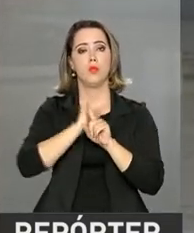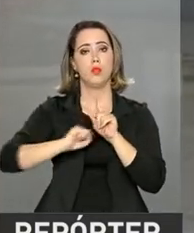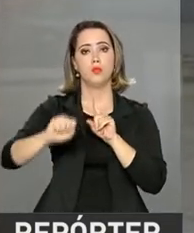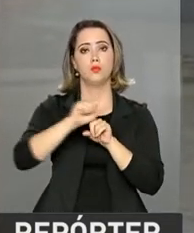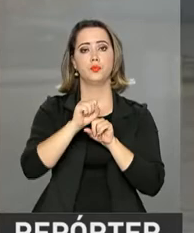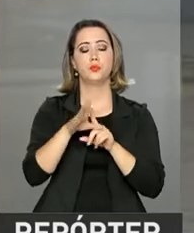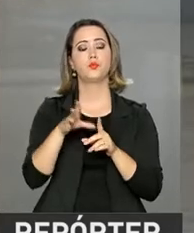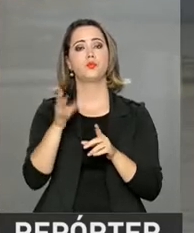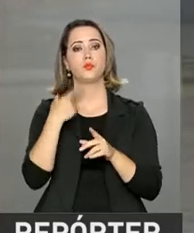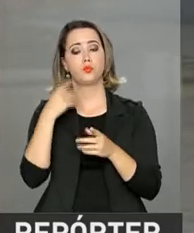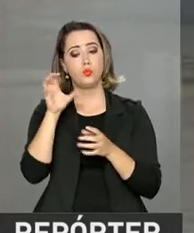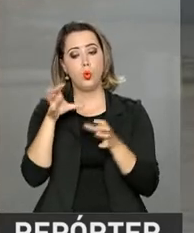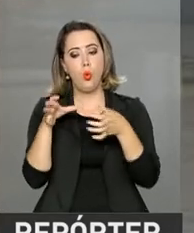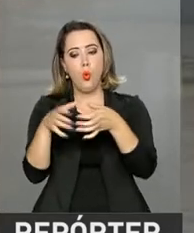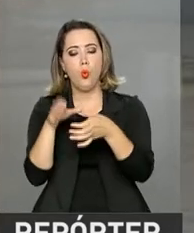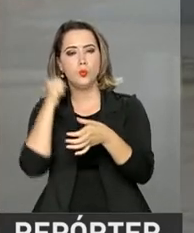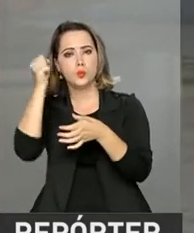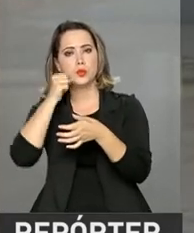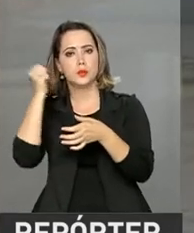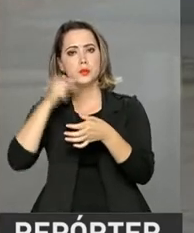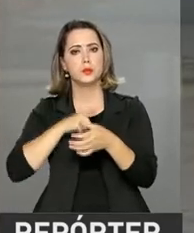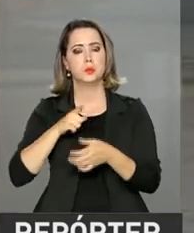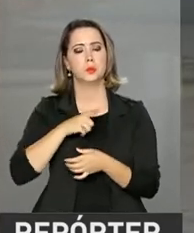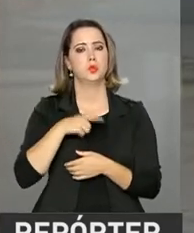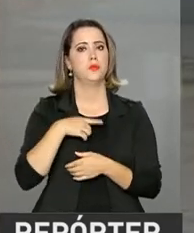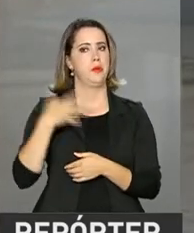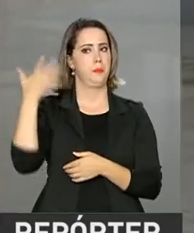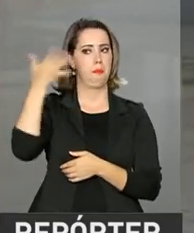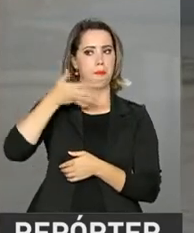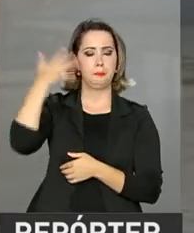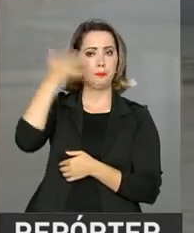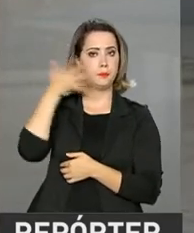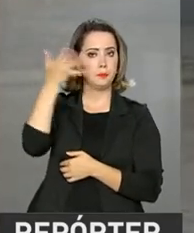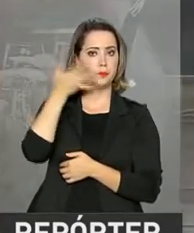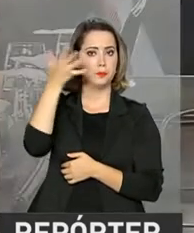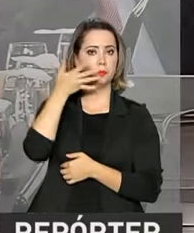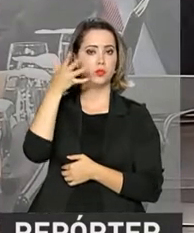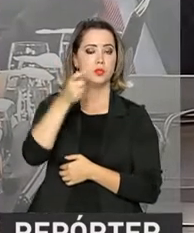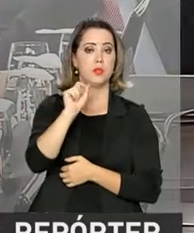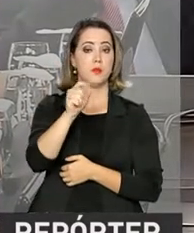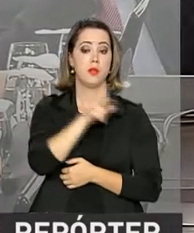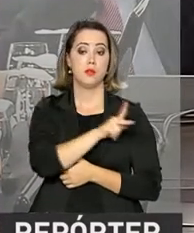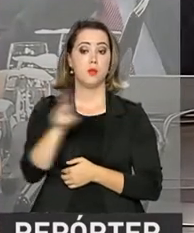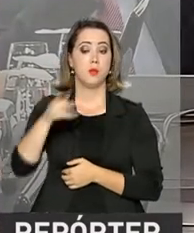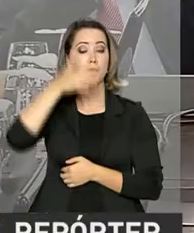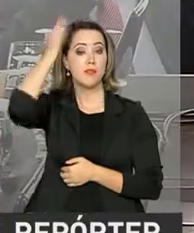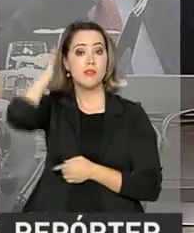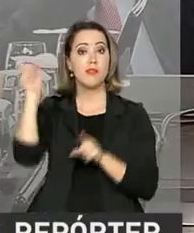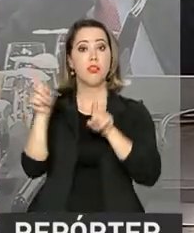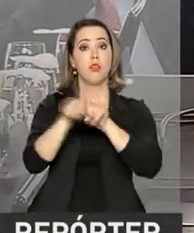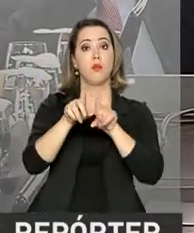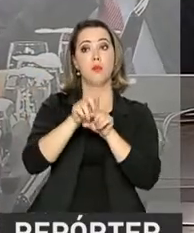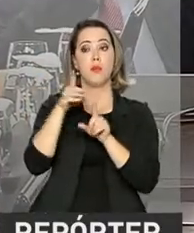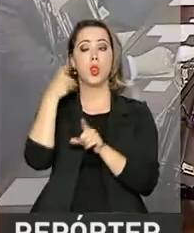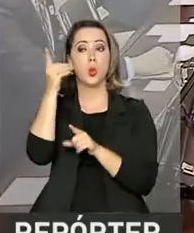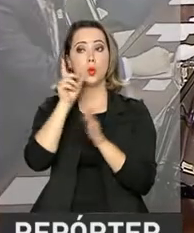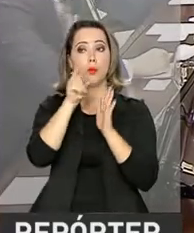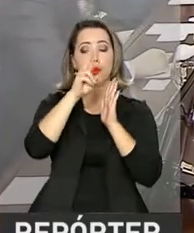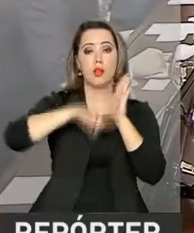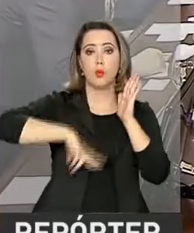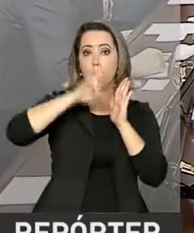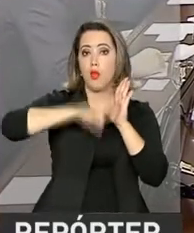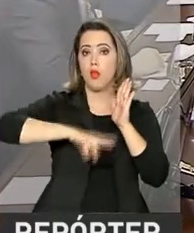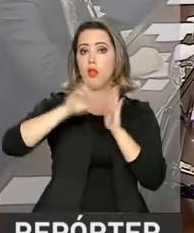os senadores receberam explicações do presidente michel temer e do relator da reforma da previdência na comissão especial da câmara